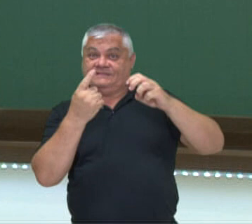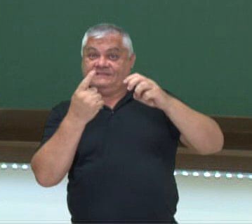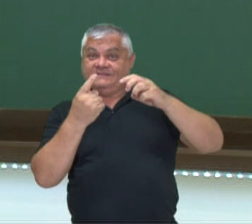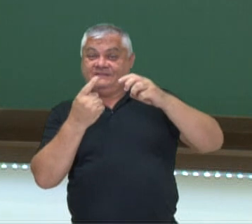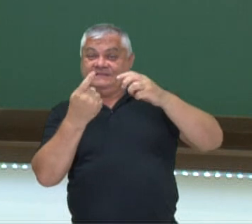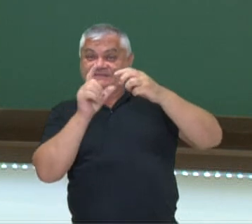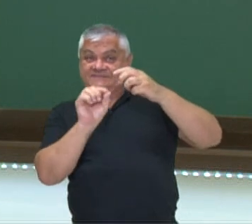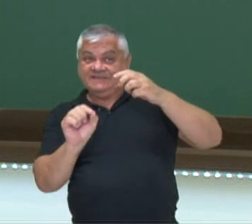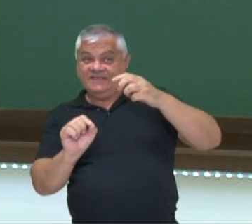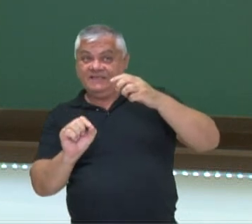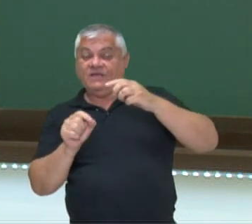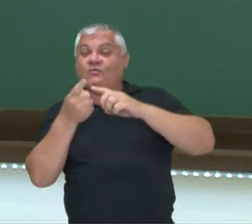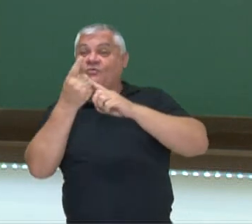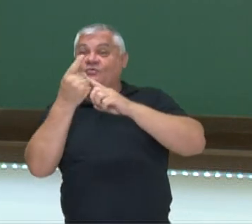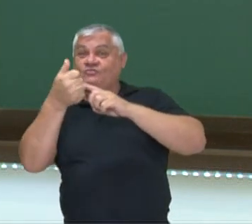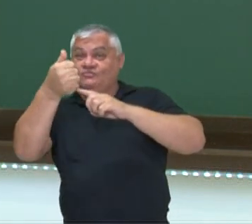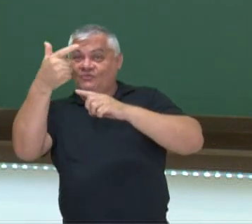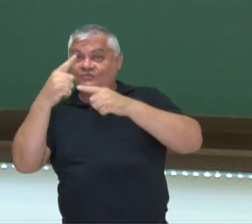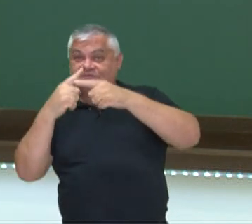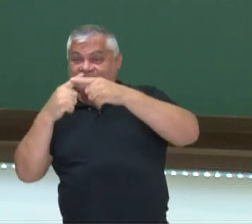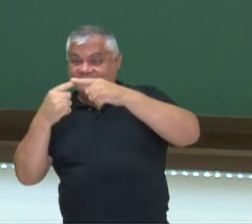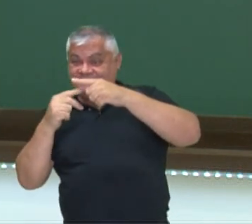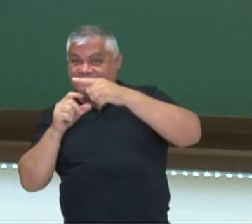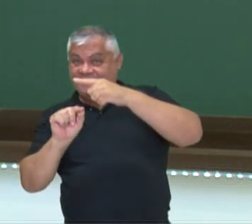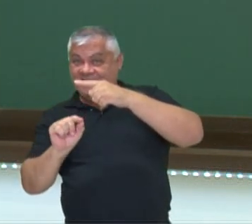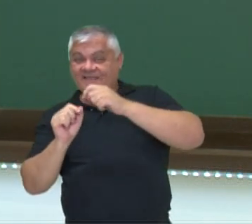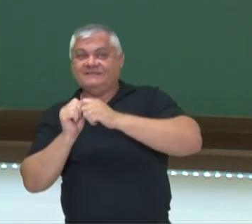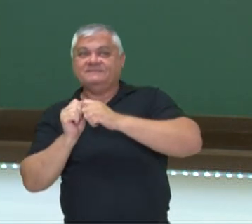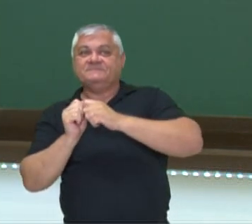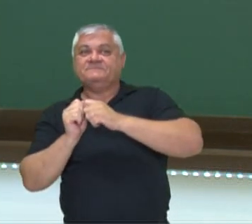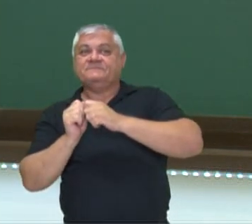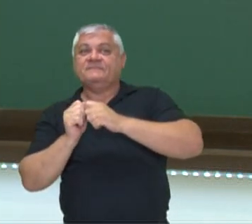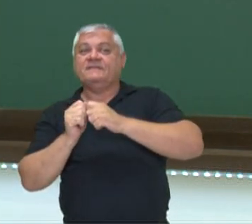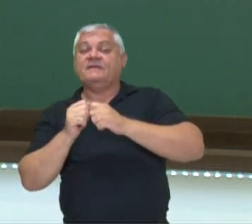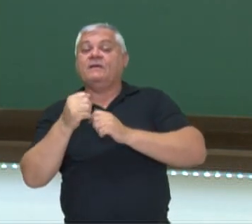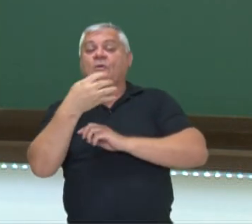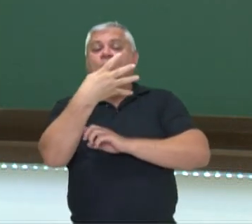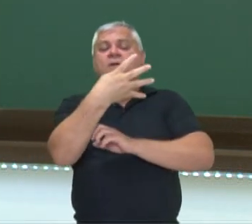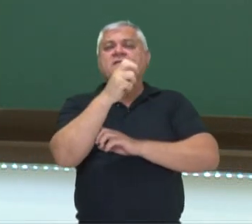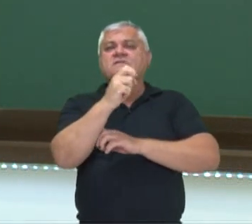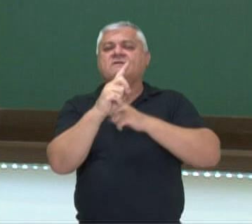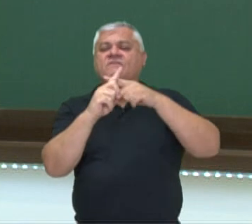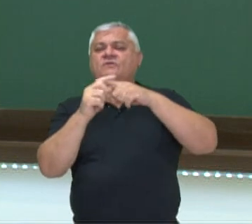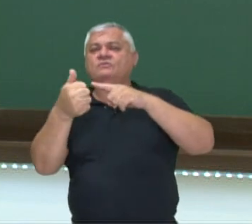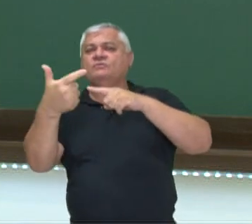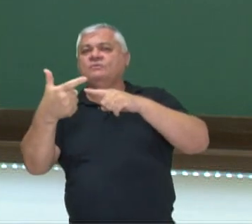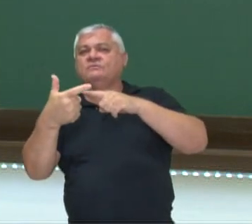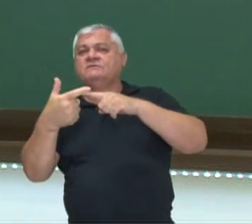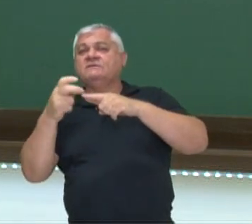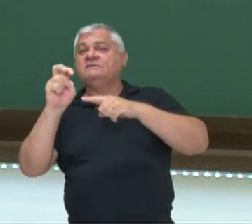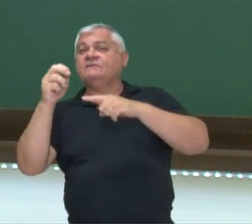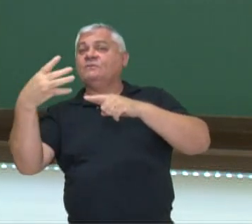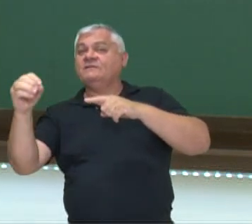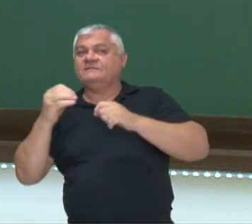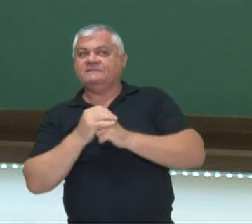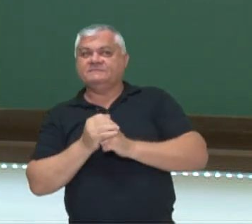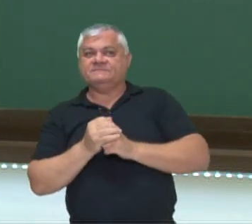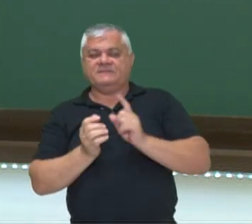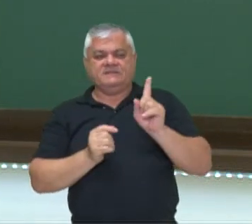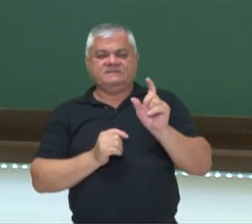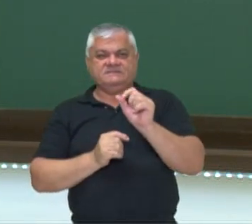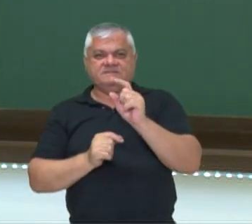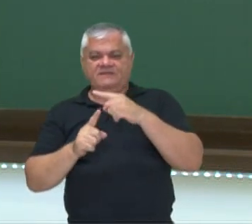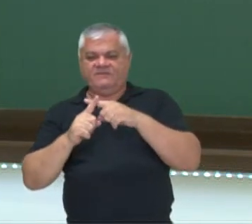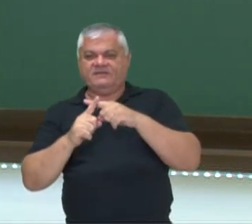1,2 ou 1,20 é 12 sobre 10. 45 vezes 12 é 540. 100